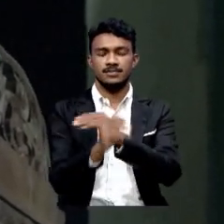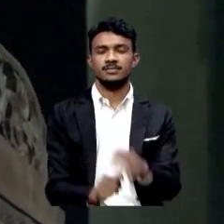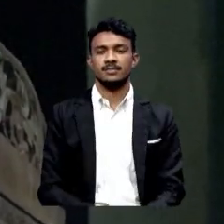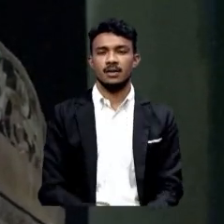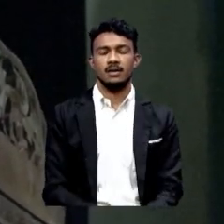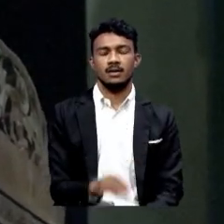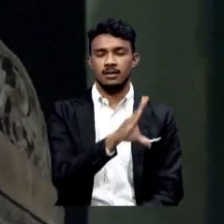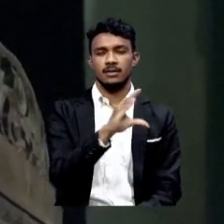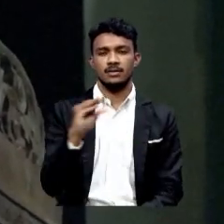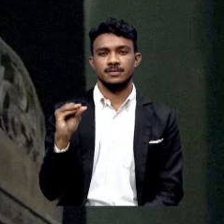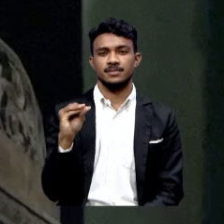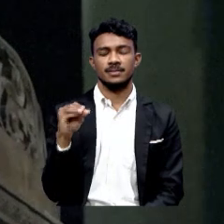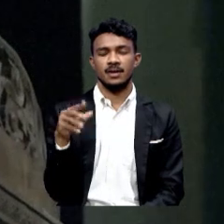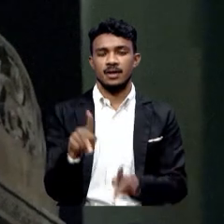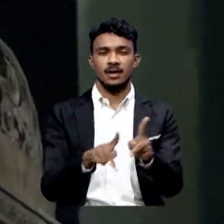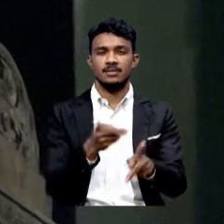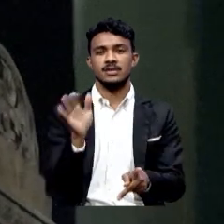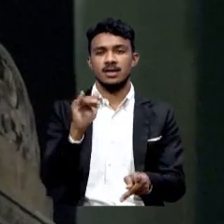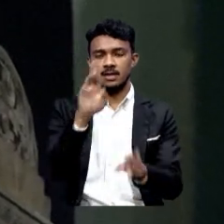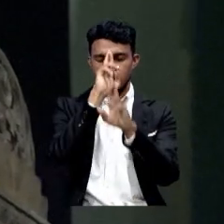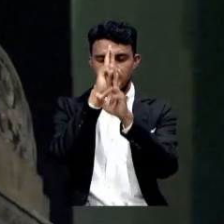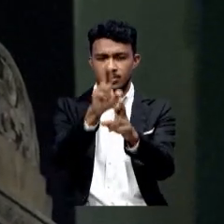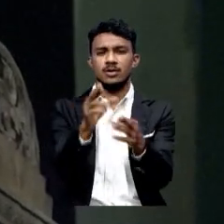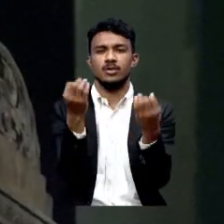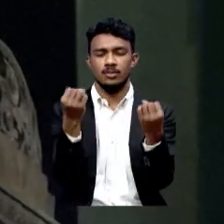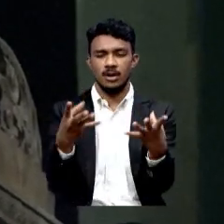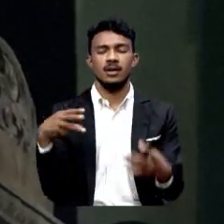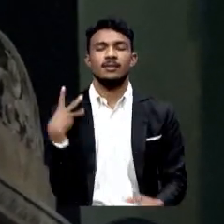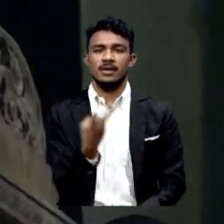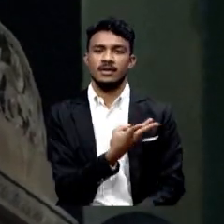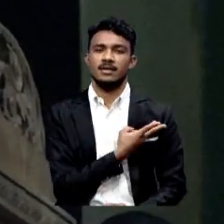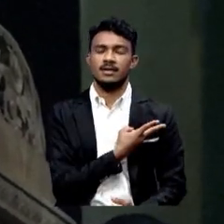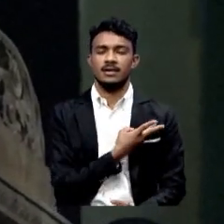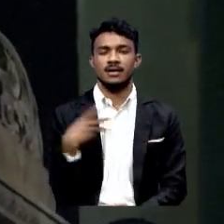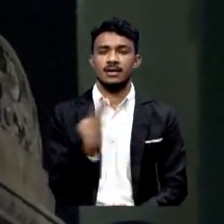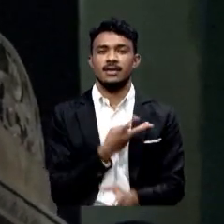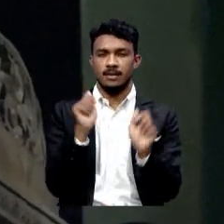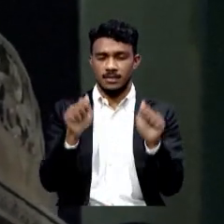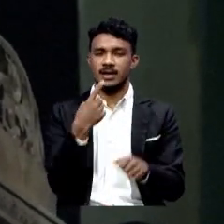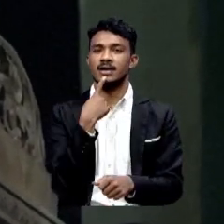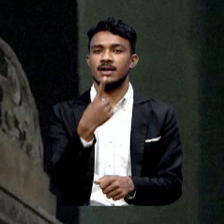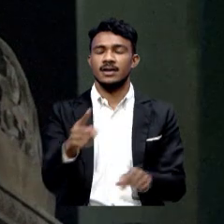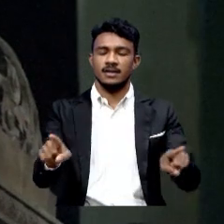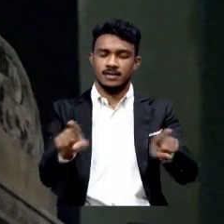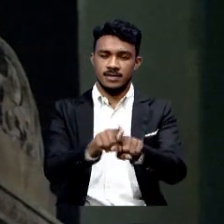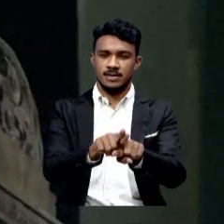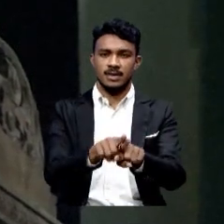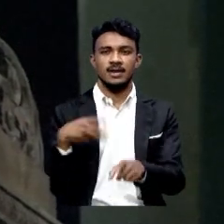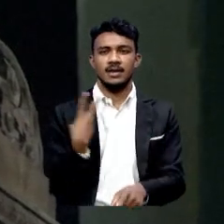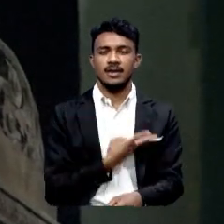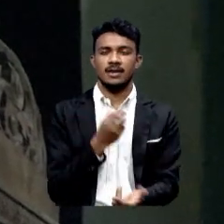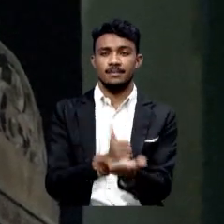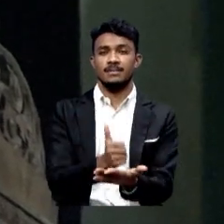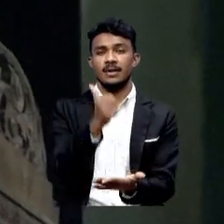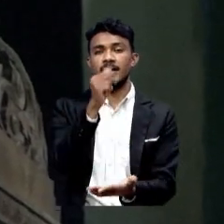Né? É mais se respeito lhe o tan velbaíta. E está vela até tensar. E está manando, né?